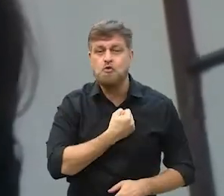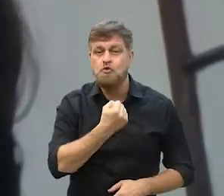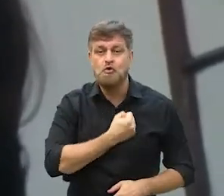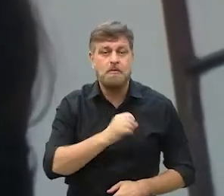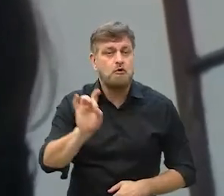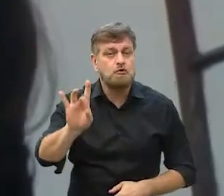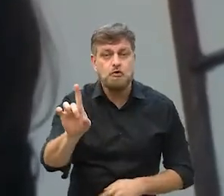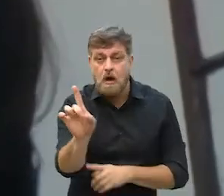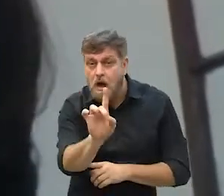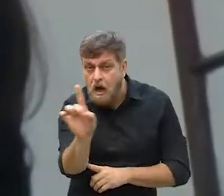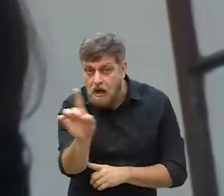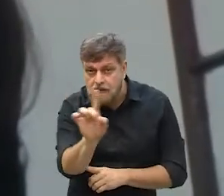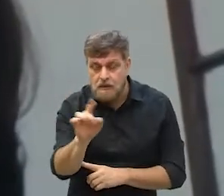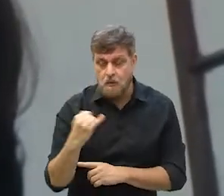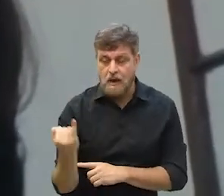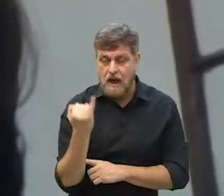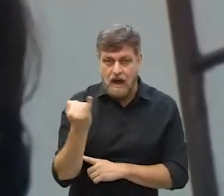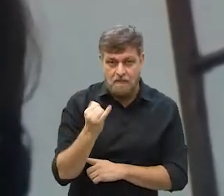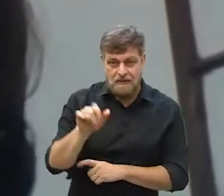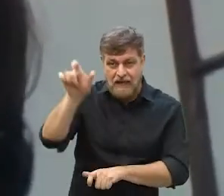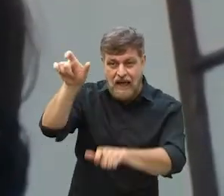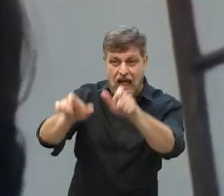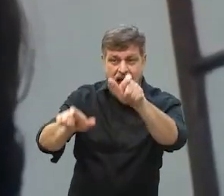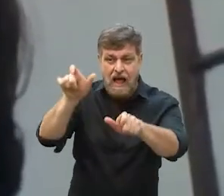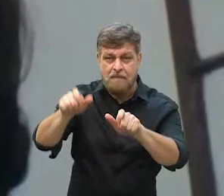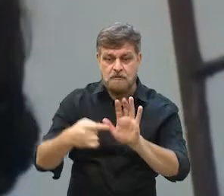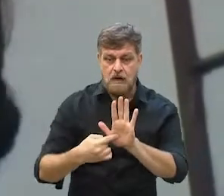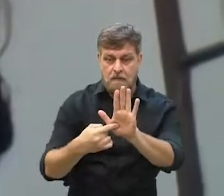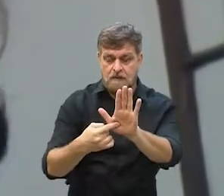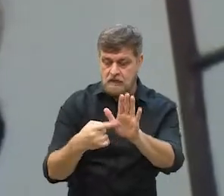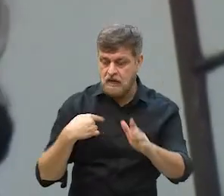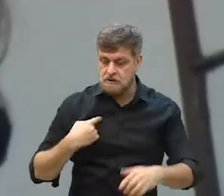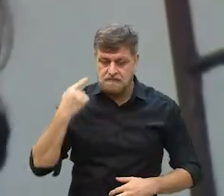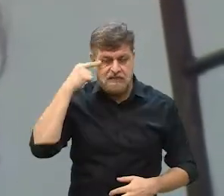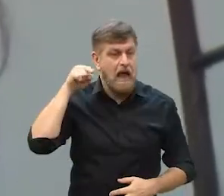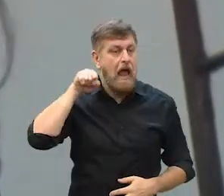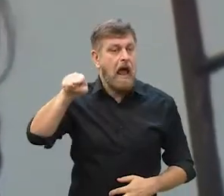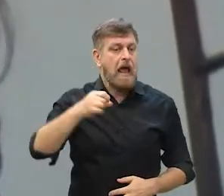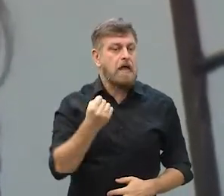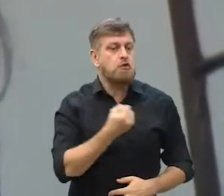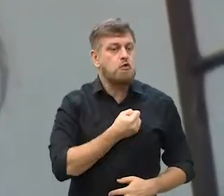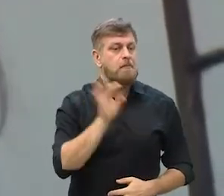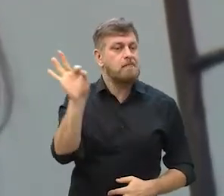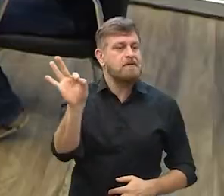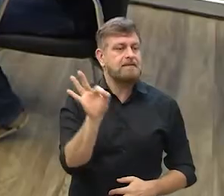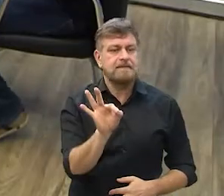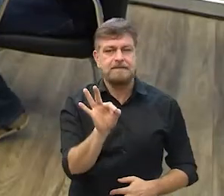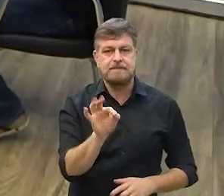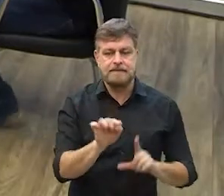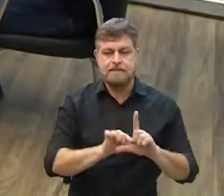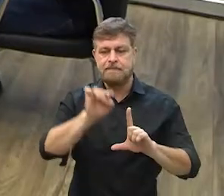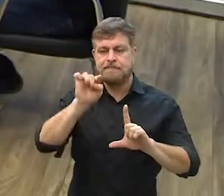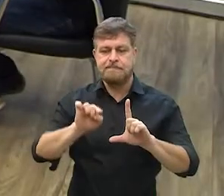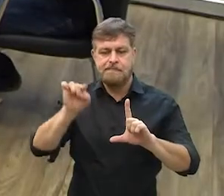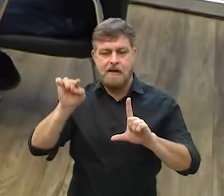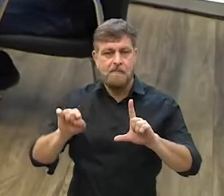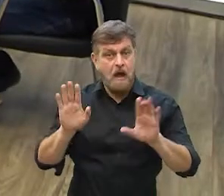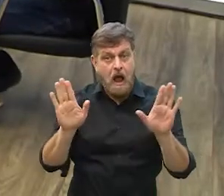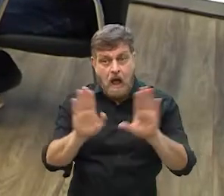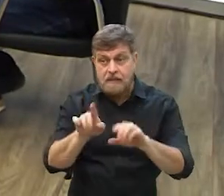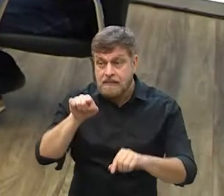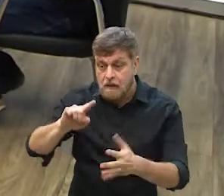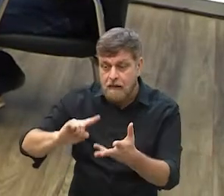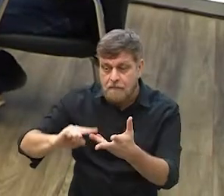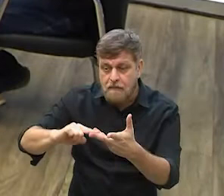Então, é muito importante que elas não apareçam para nós apenas como uma estatística, mas que as suas demandas